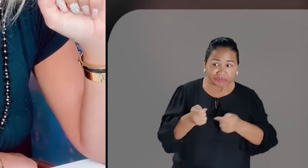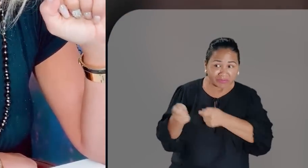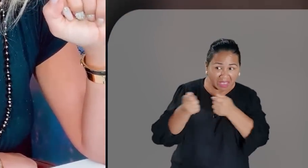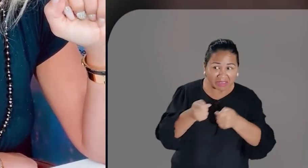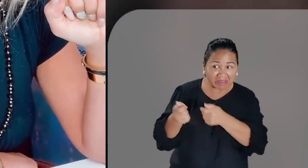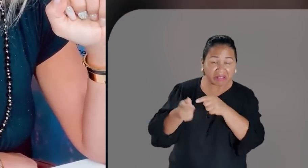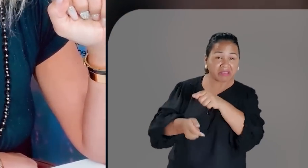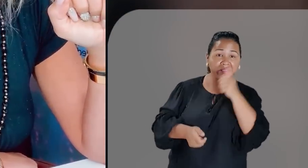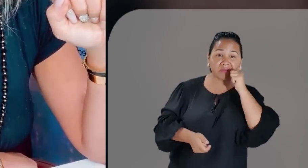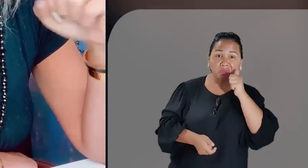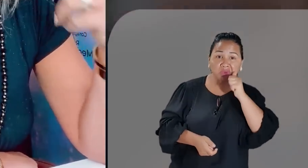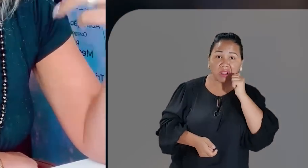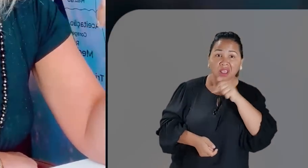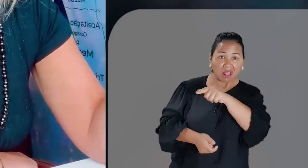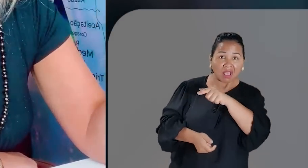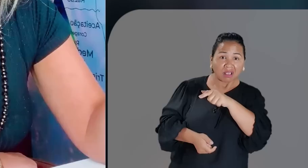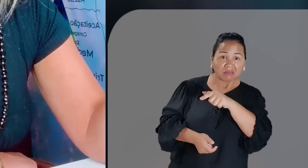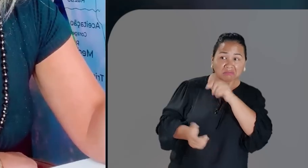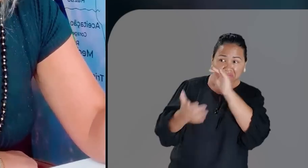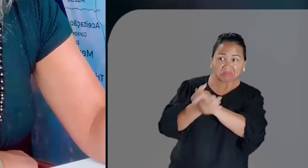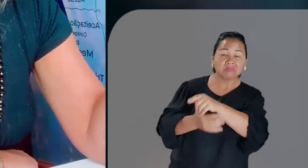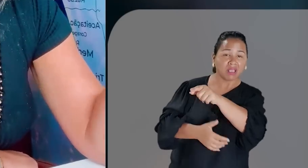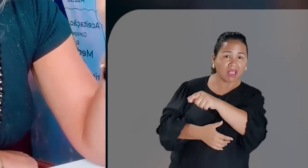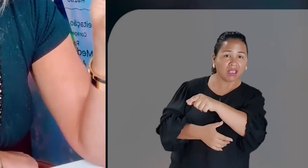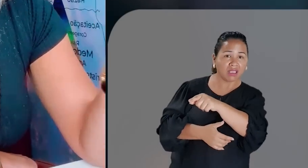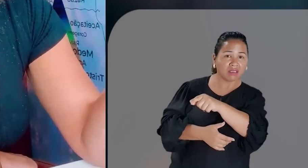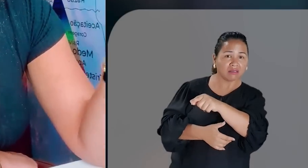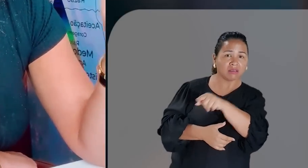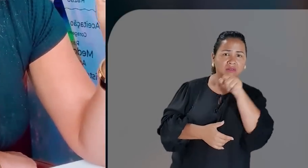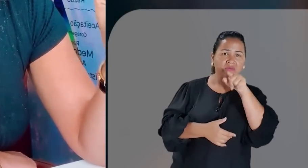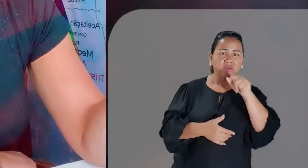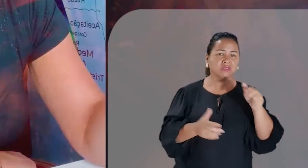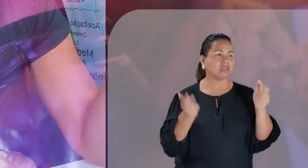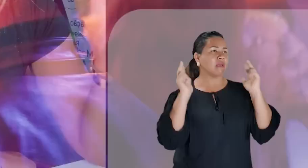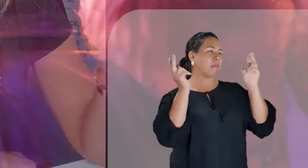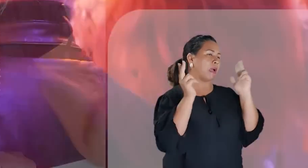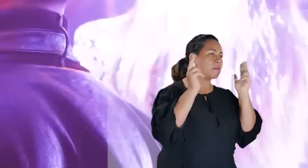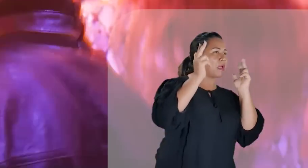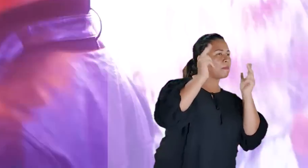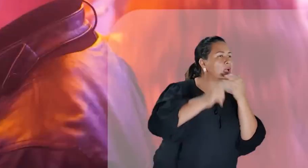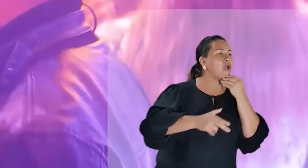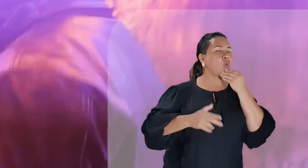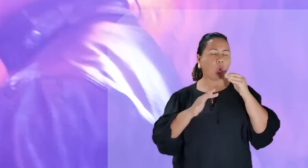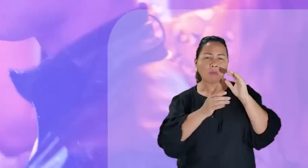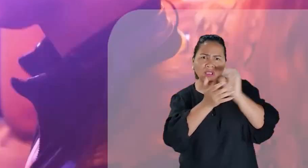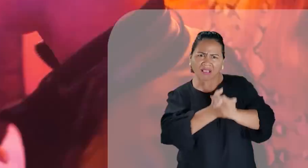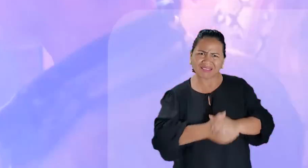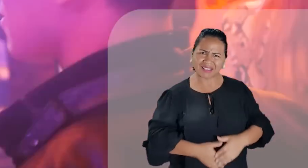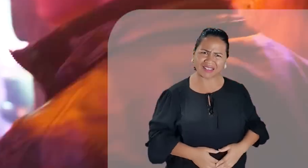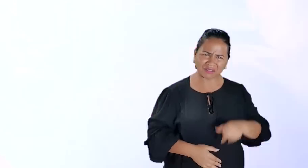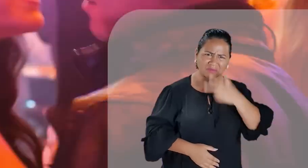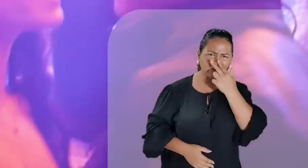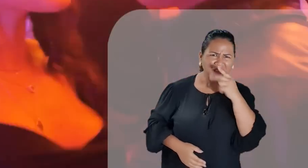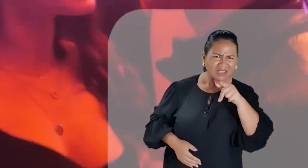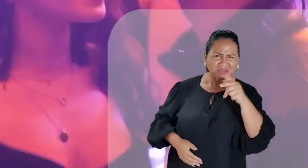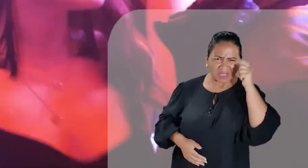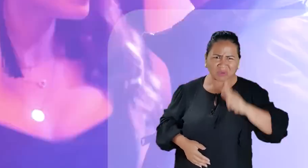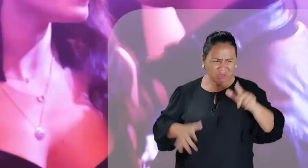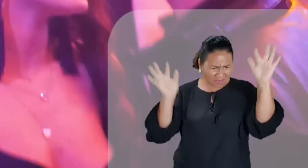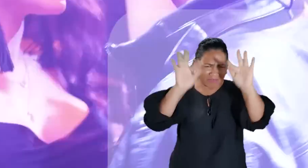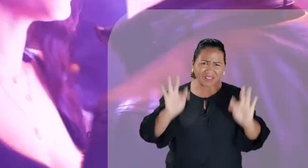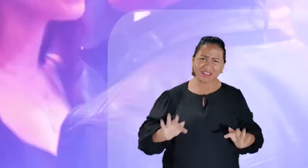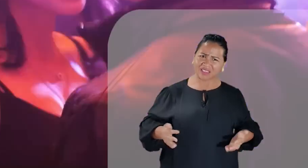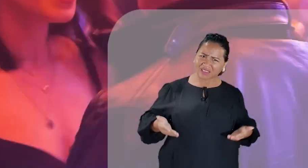adoram. E você, está enganando a quem? Alguém está em casa sendo enganada com os filhos enquanto você está saindo e se divertindo com esse